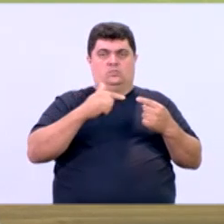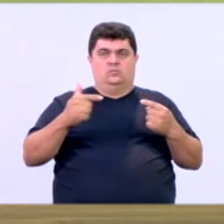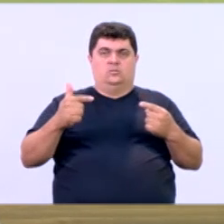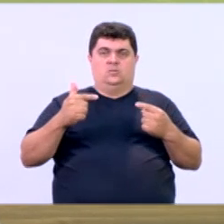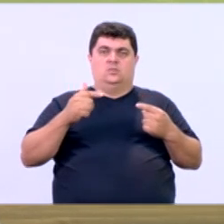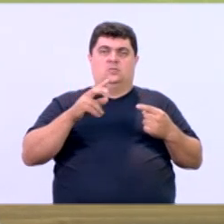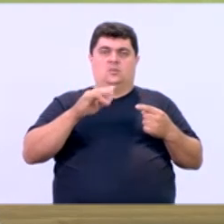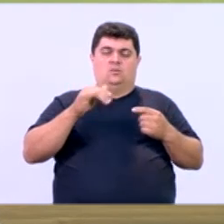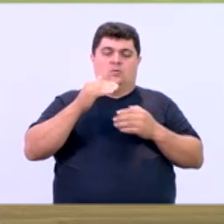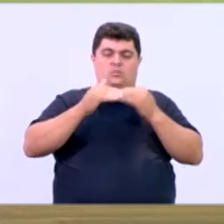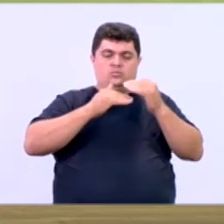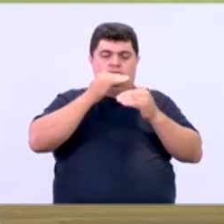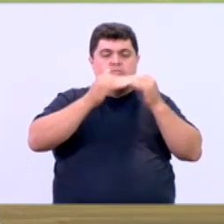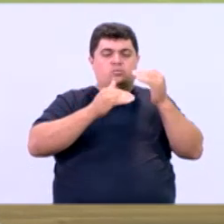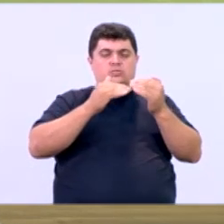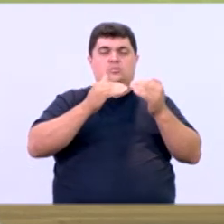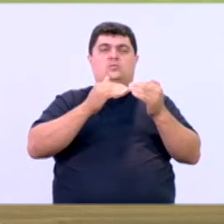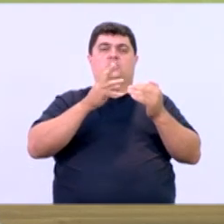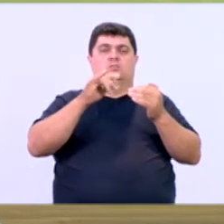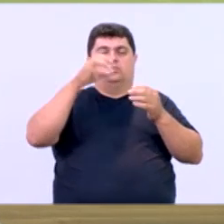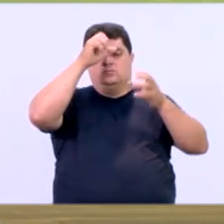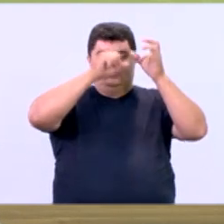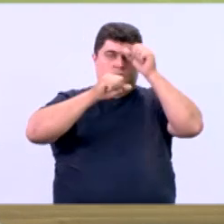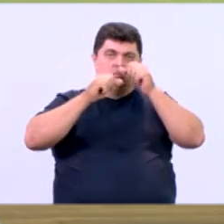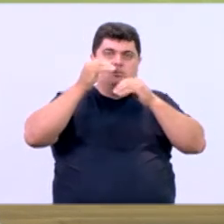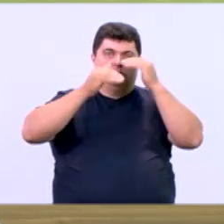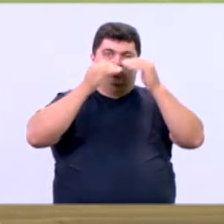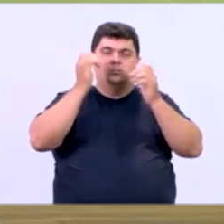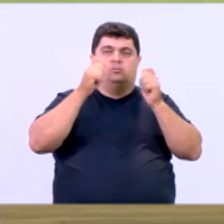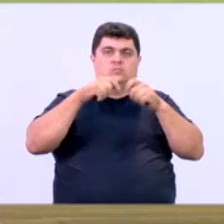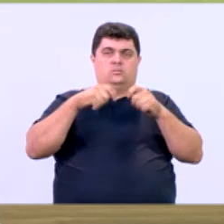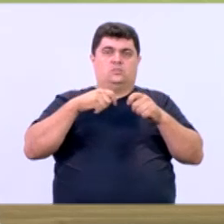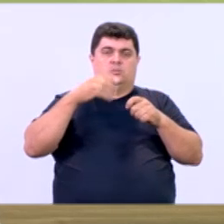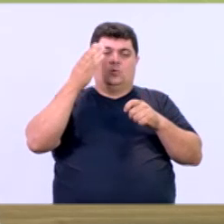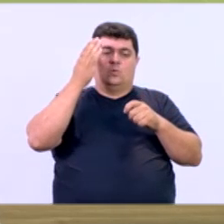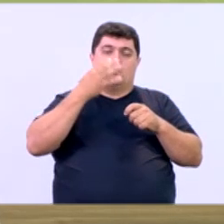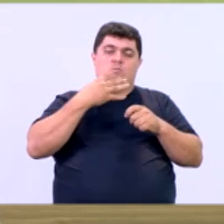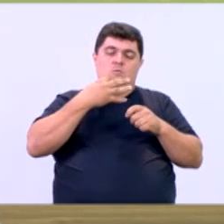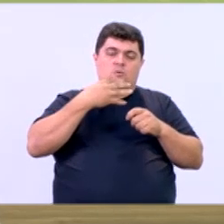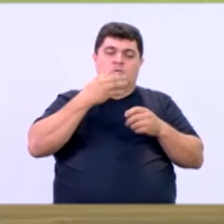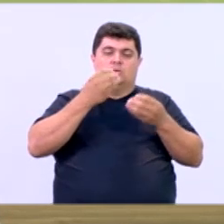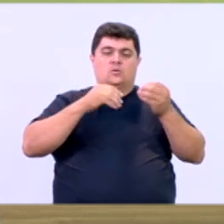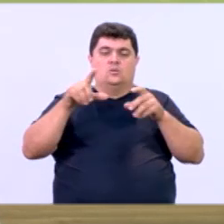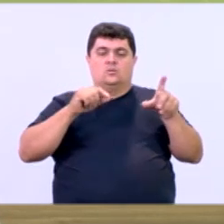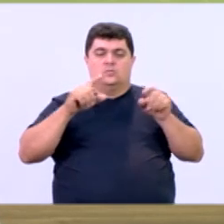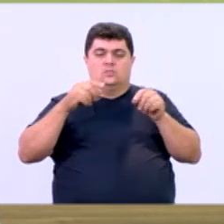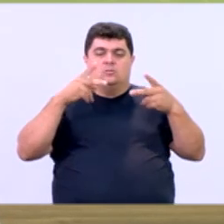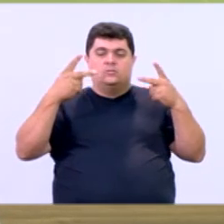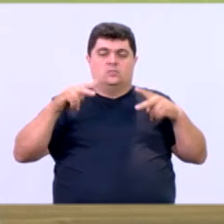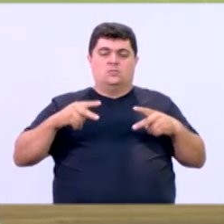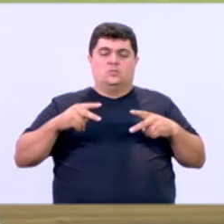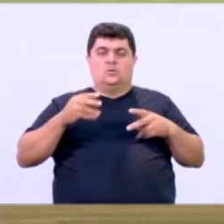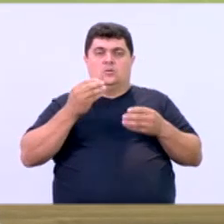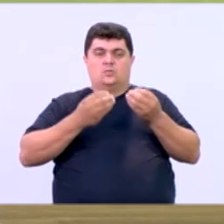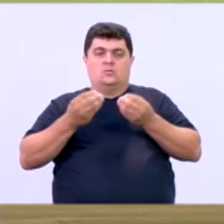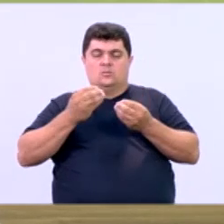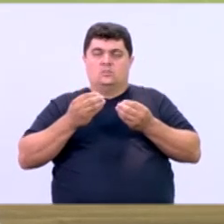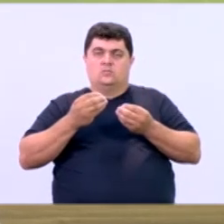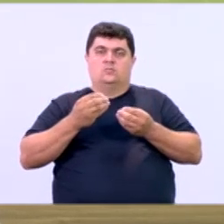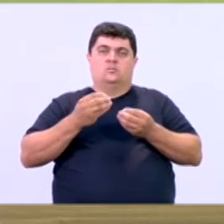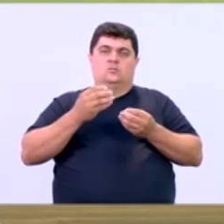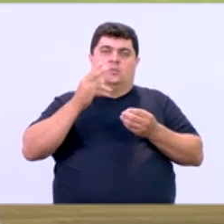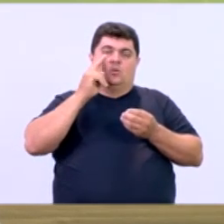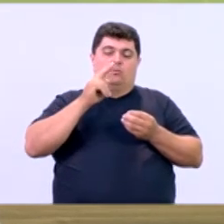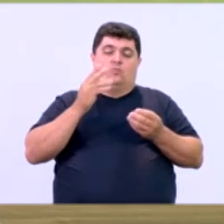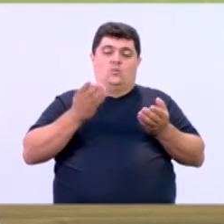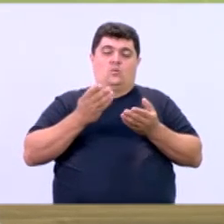isso vem também com o tempo, questão de se saber quais são os atributos que existem para determinada tag, né? Como a gente viu hoje,